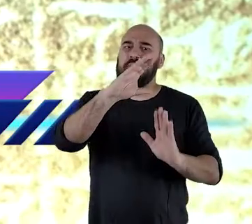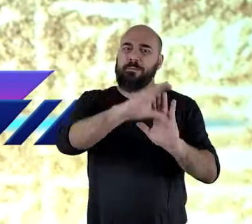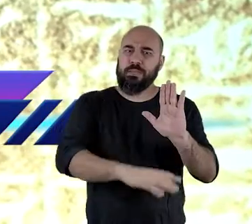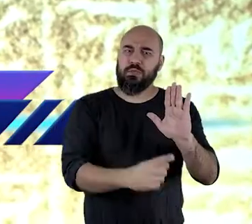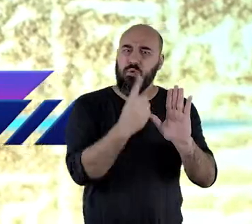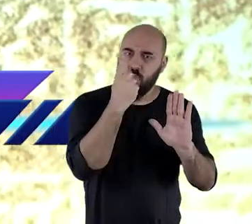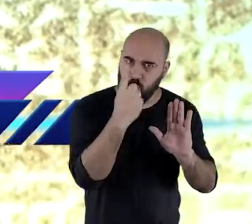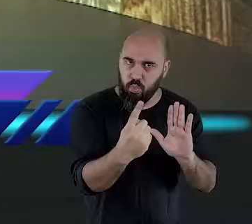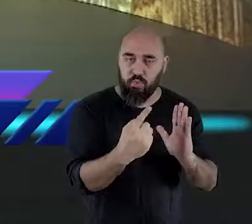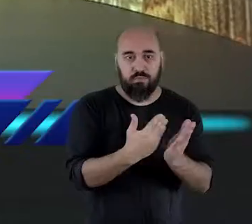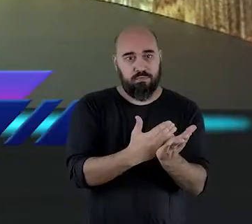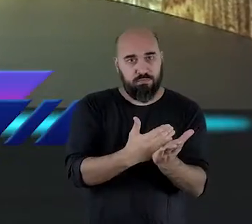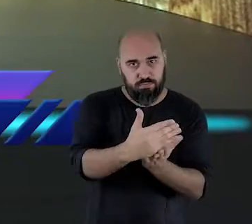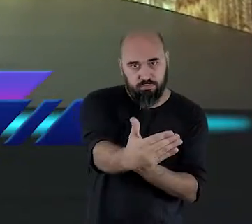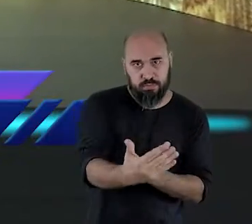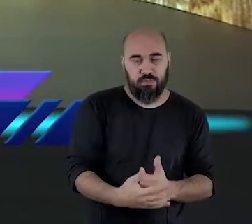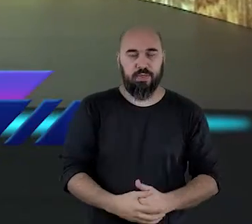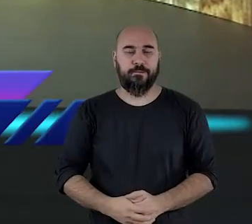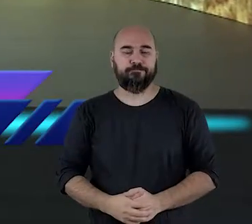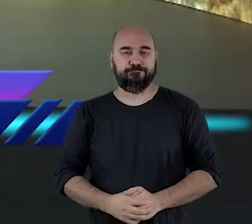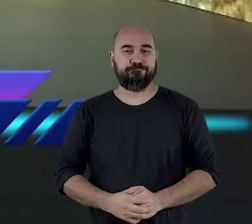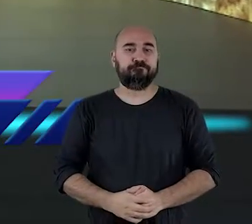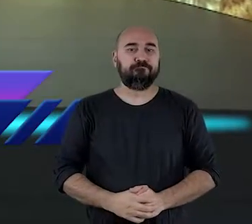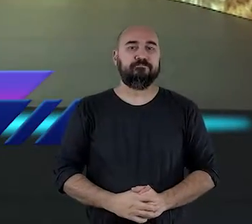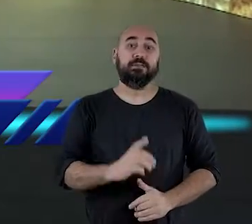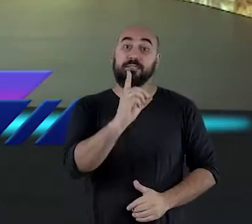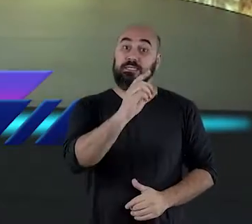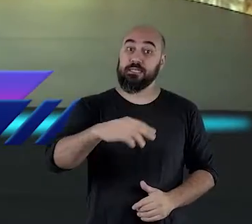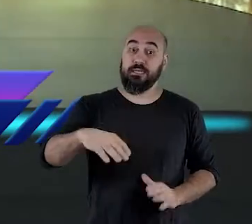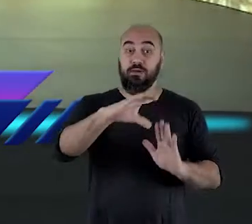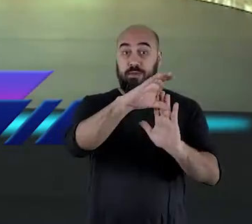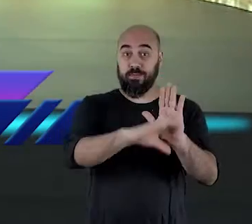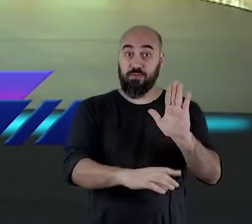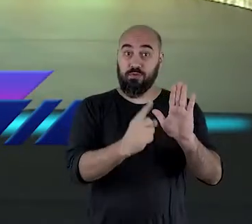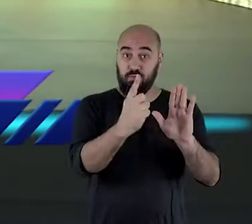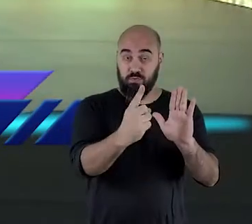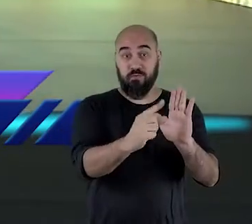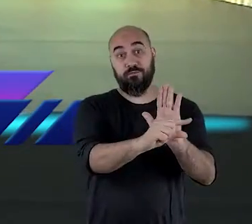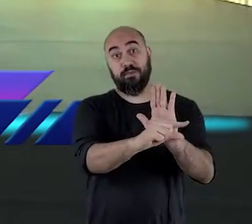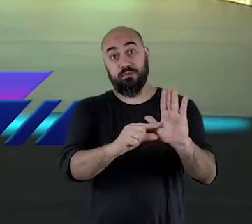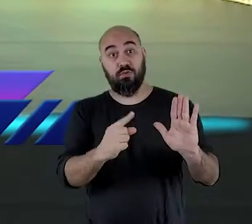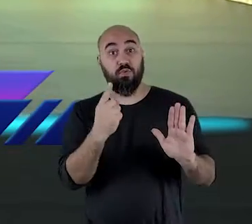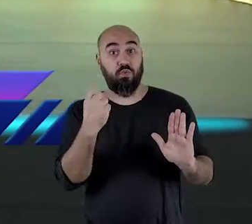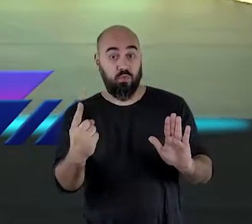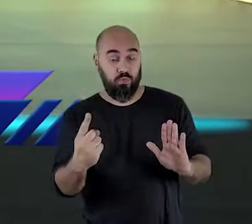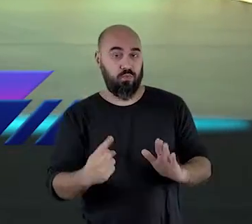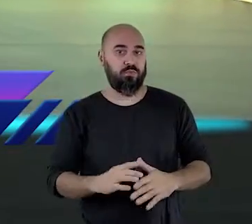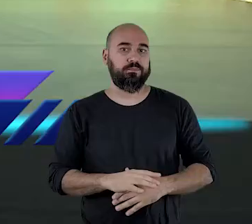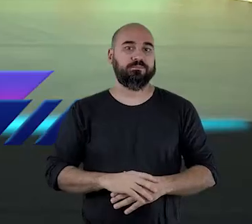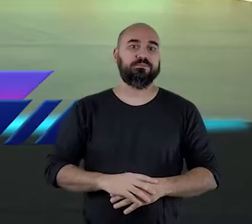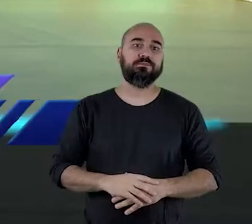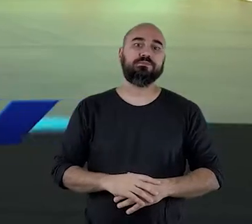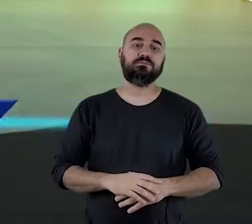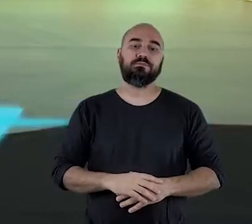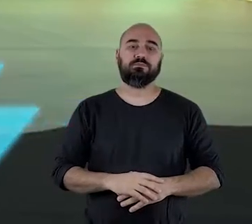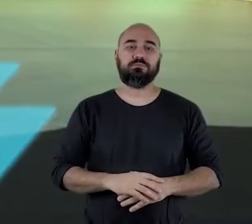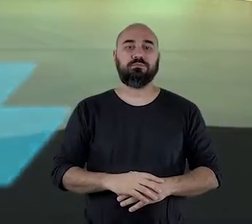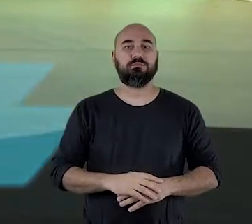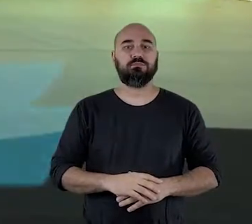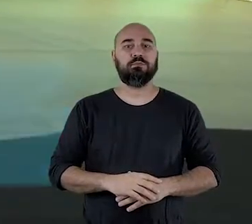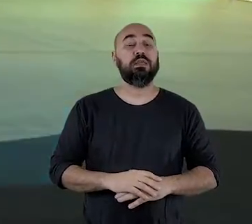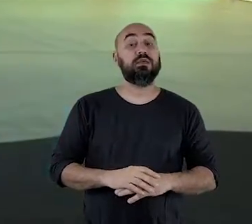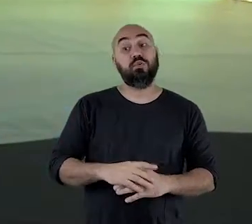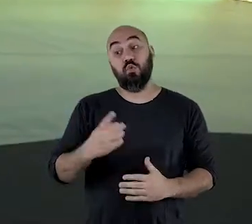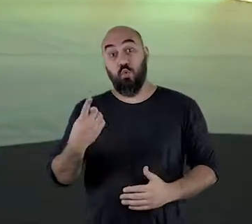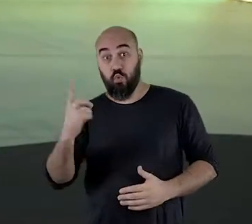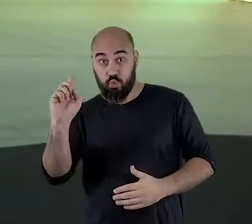1. Vamos juntos a Daniel 1:1. Assim começa o livro. Então, vamos do último capítulo do livro para